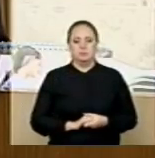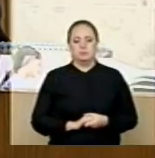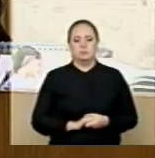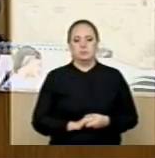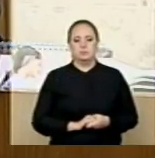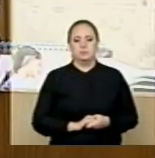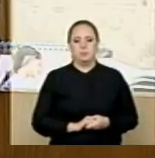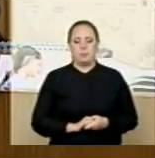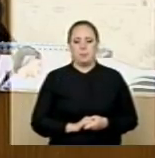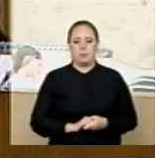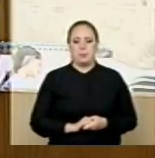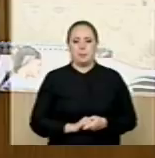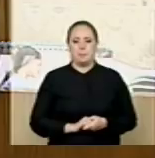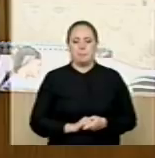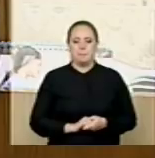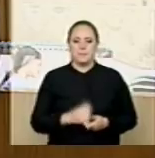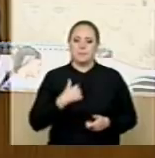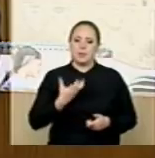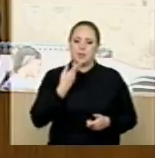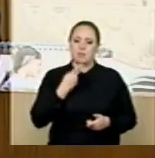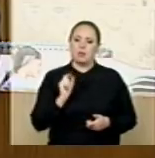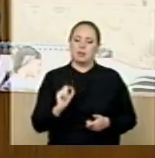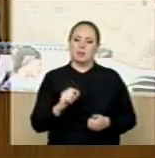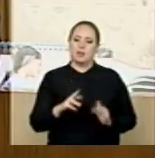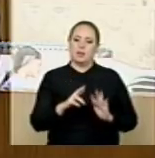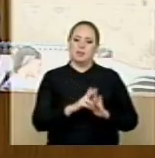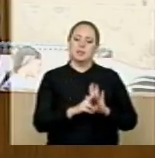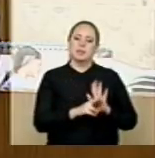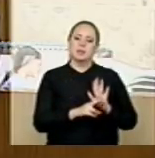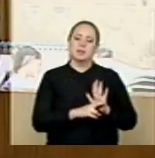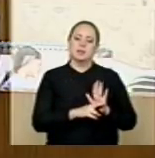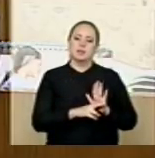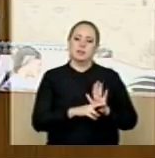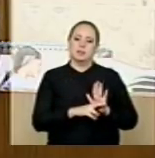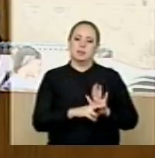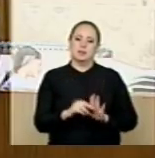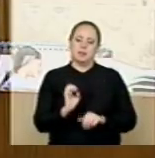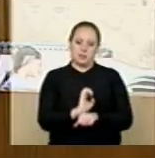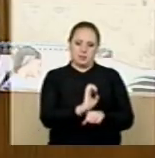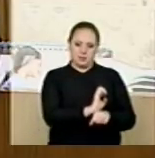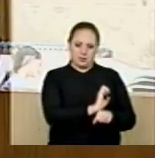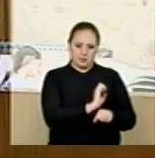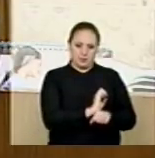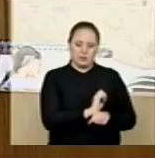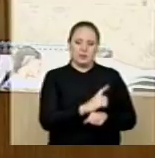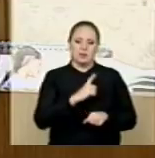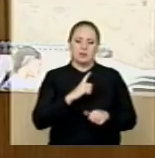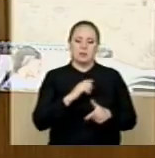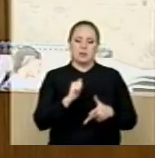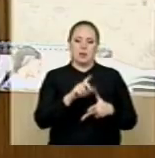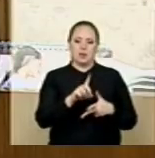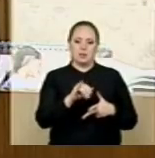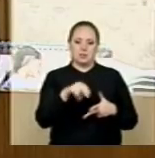Quero também enfatizar que as normas estaduais referidas nas ações